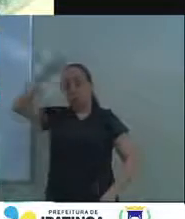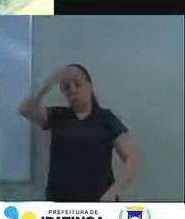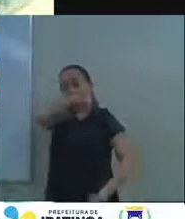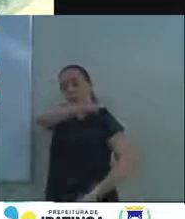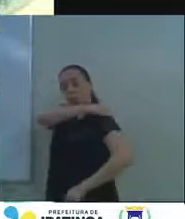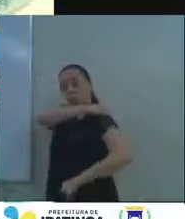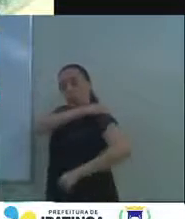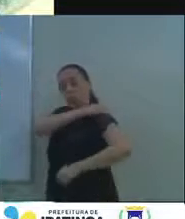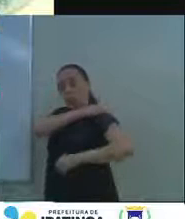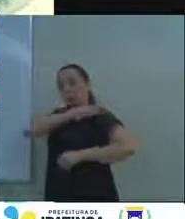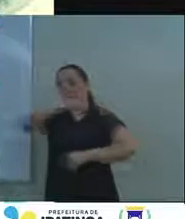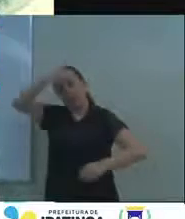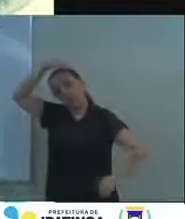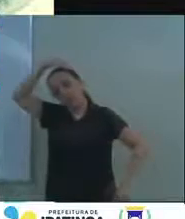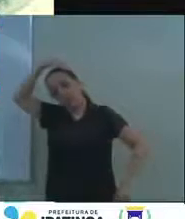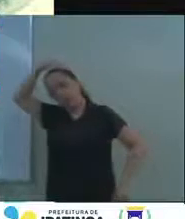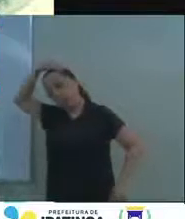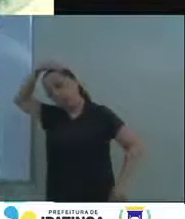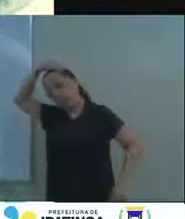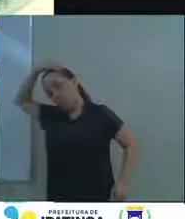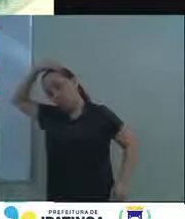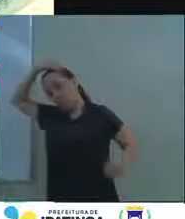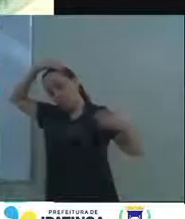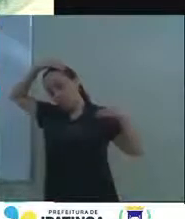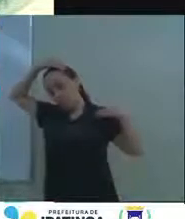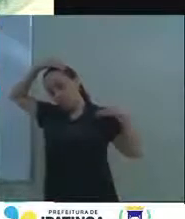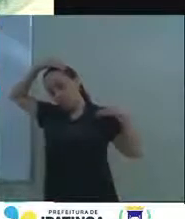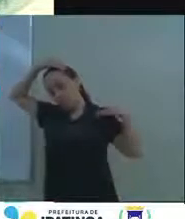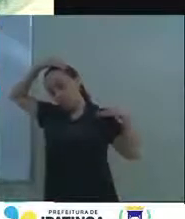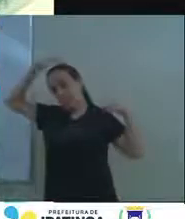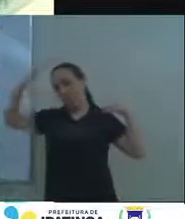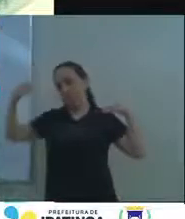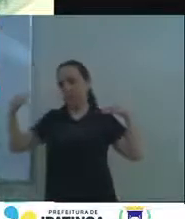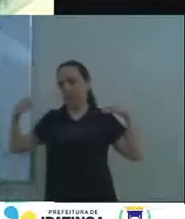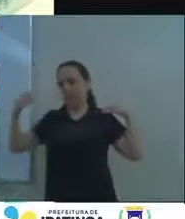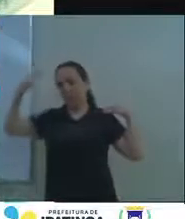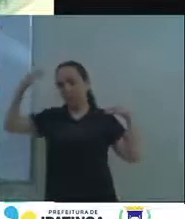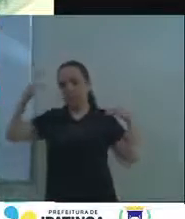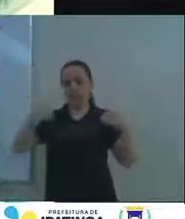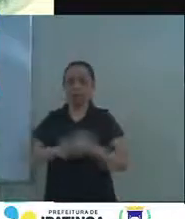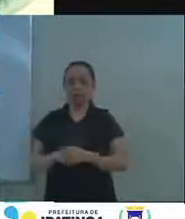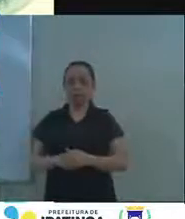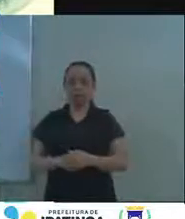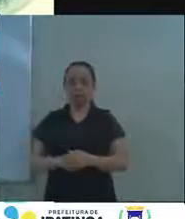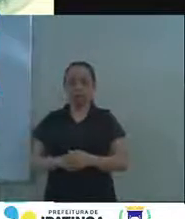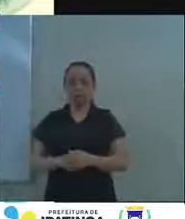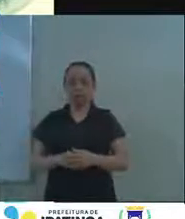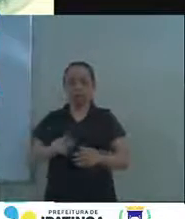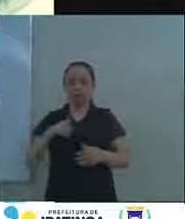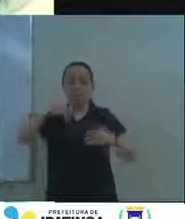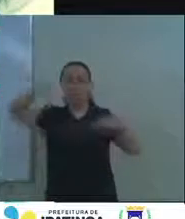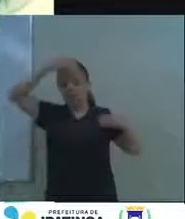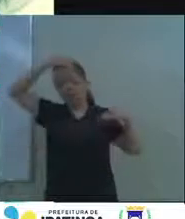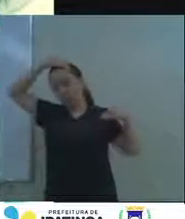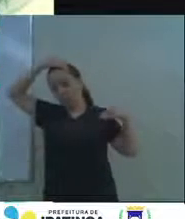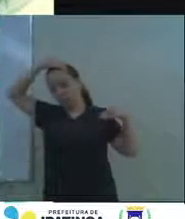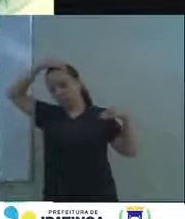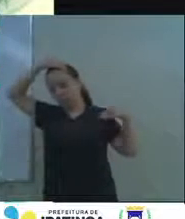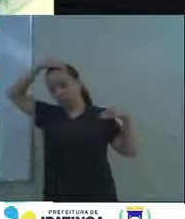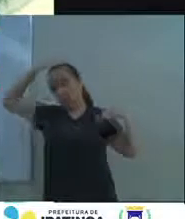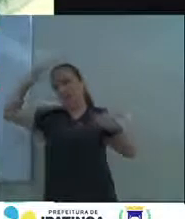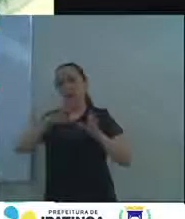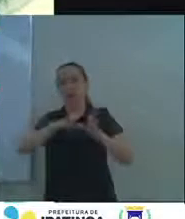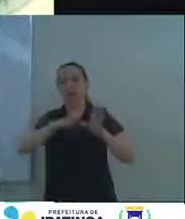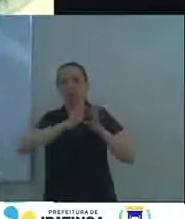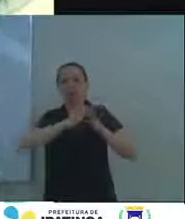não orienta rodar o ombro para frente. Por um motivo. Quando eu rodo meu ombro para trás, eu tenho a abertura da